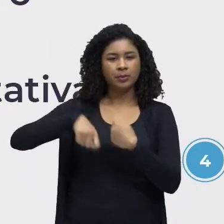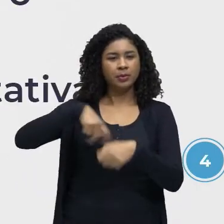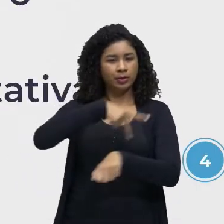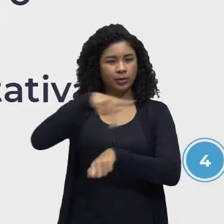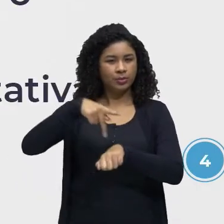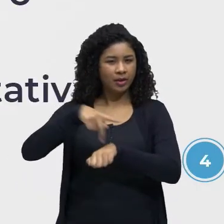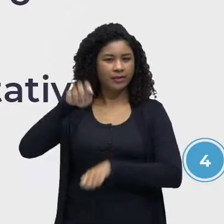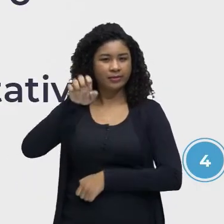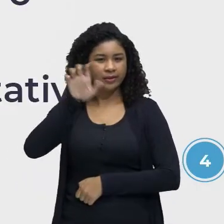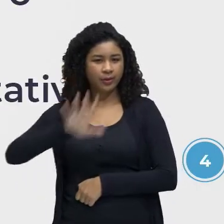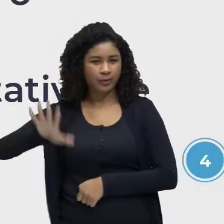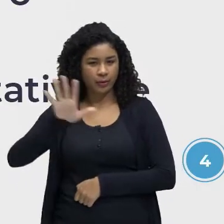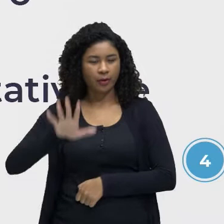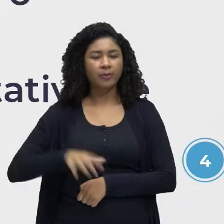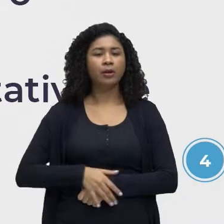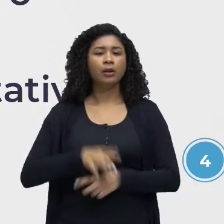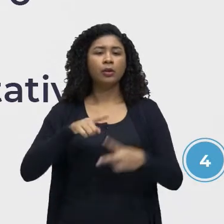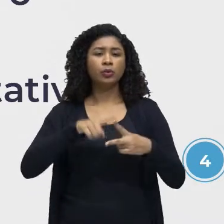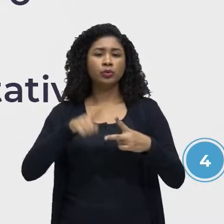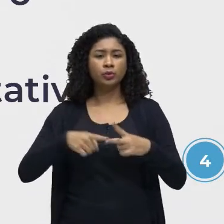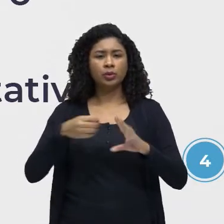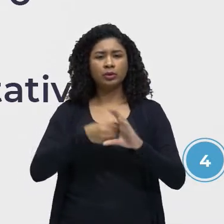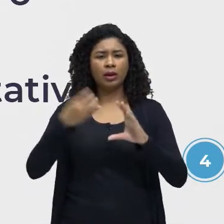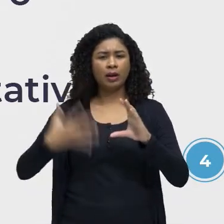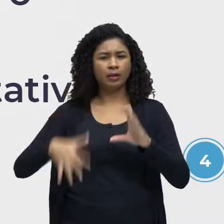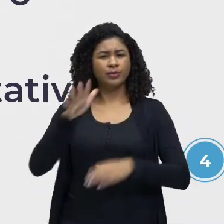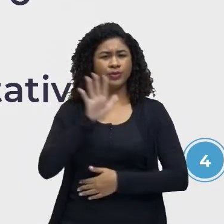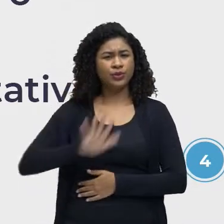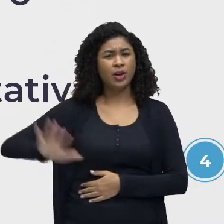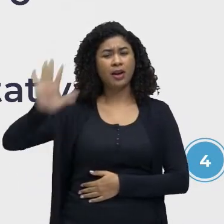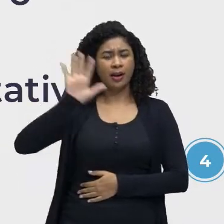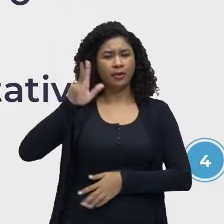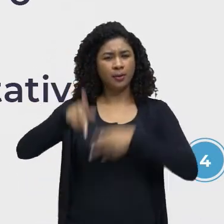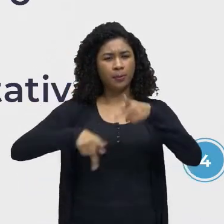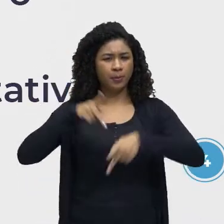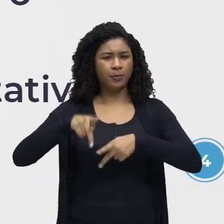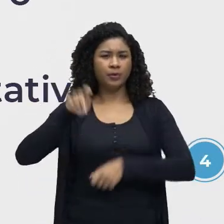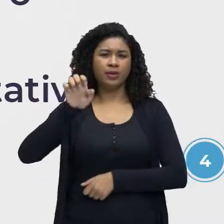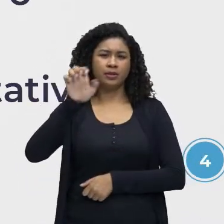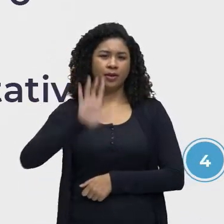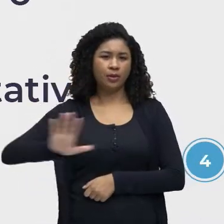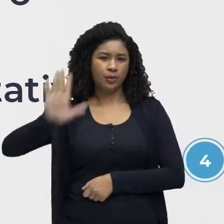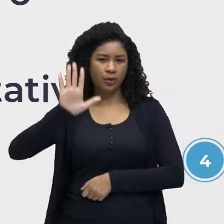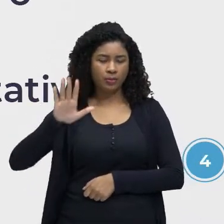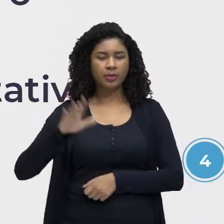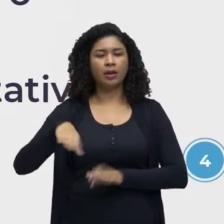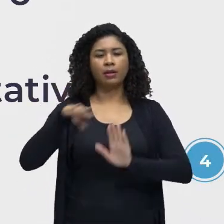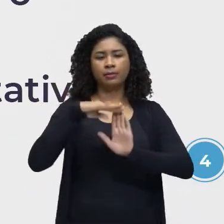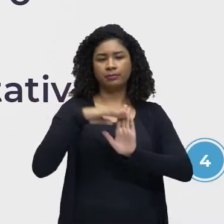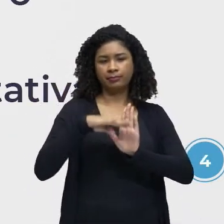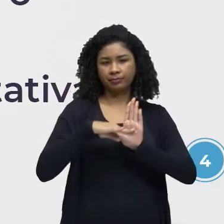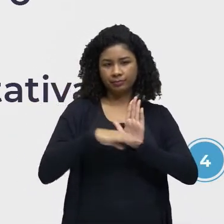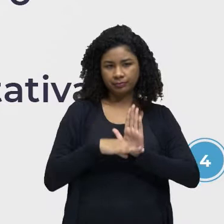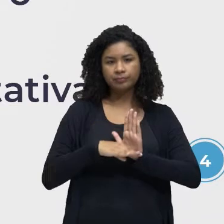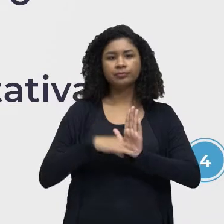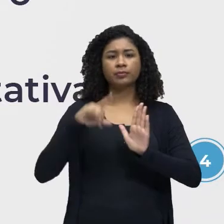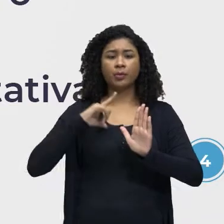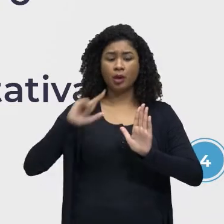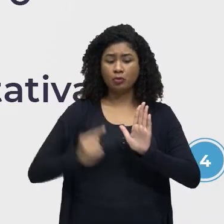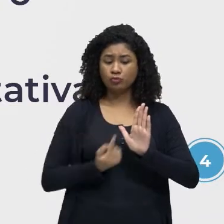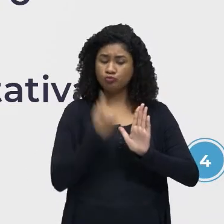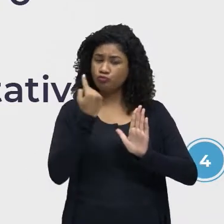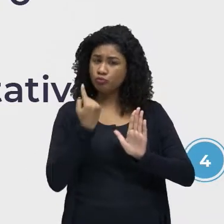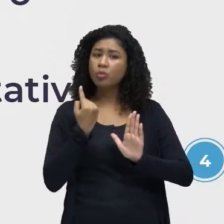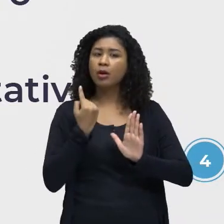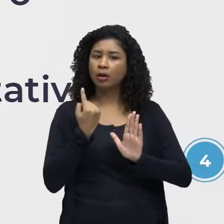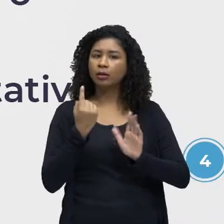duas características gerais da população europeia. Então, das 4 opções abaixo, apenas uma reflete as características que